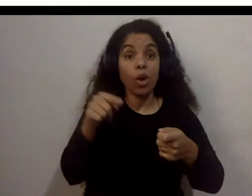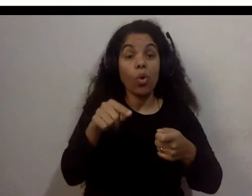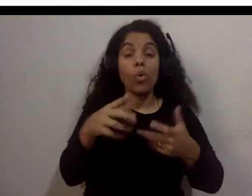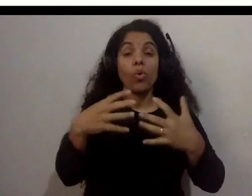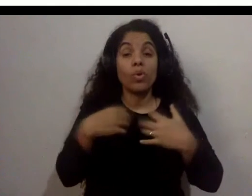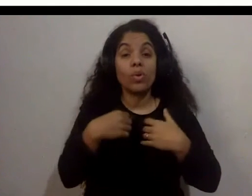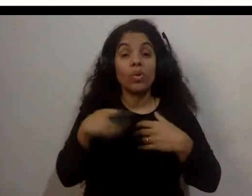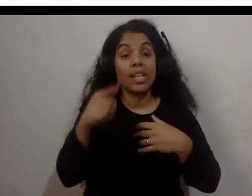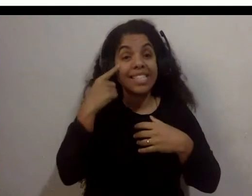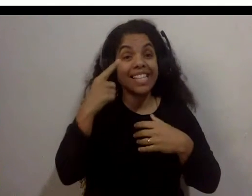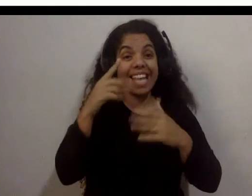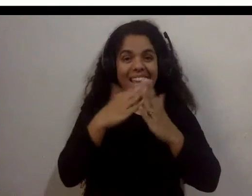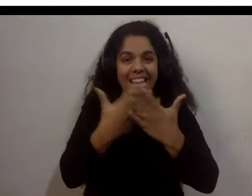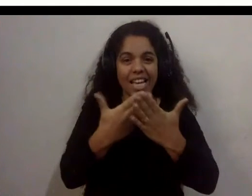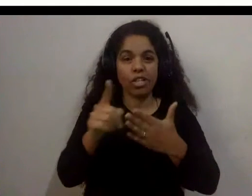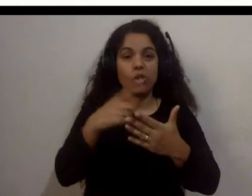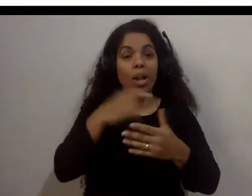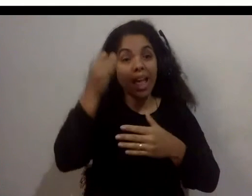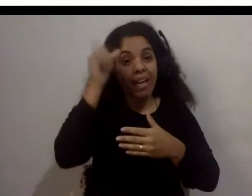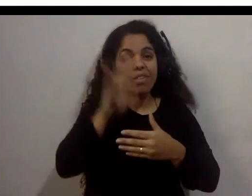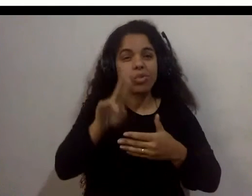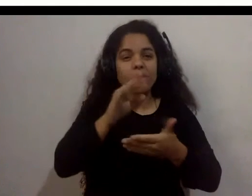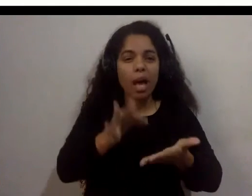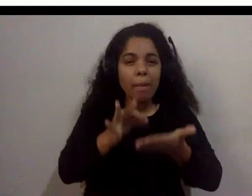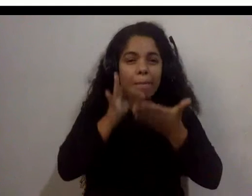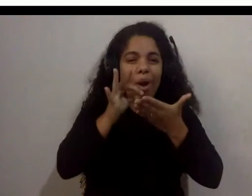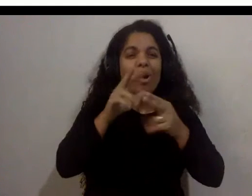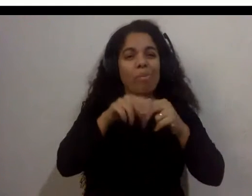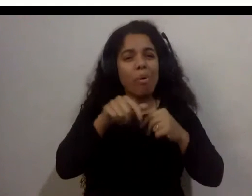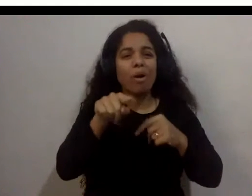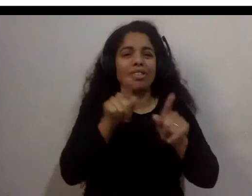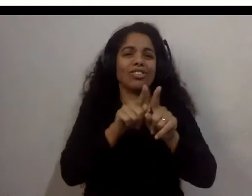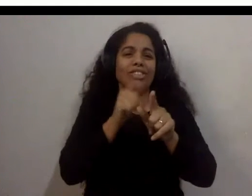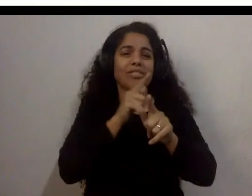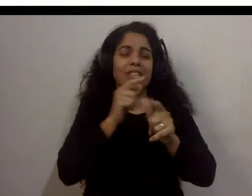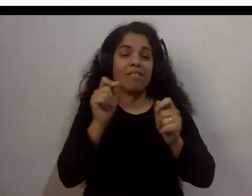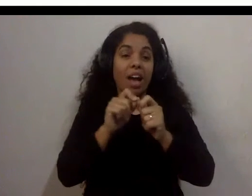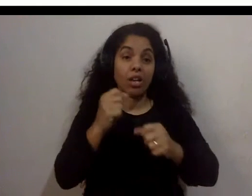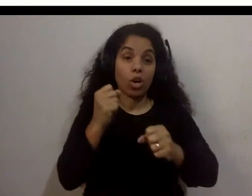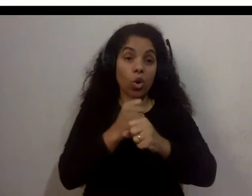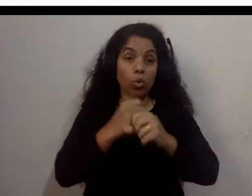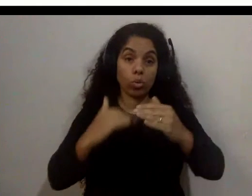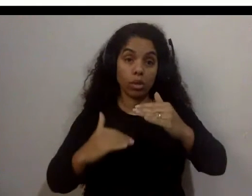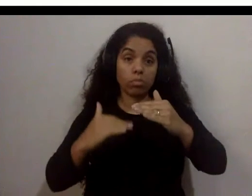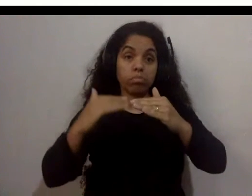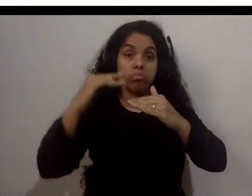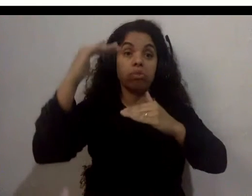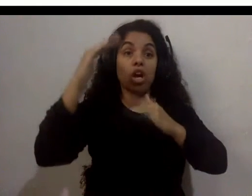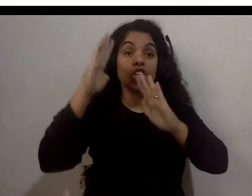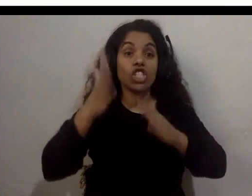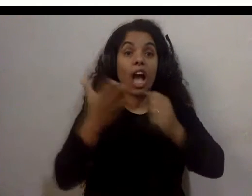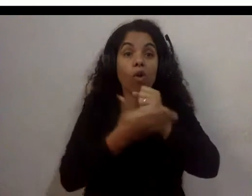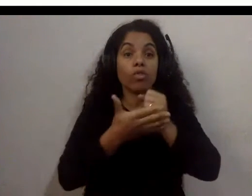dessa escola é que ela evita usar mocks justamente por causa disso, porque como você vai construindo de baixo para cima, como o fundamento já